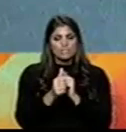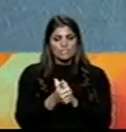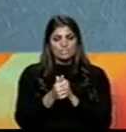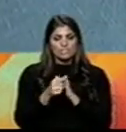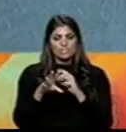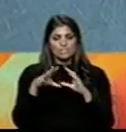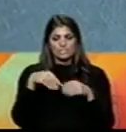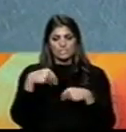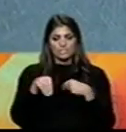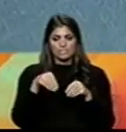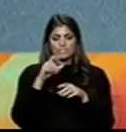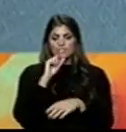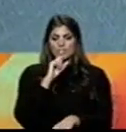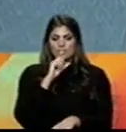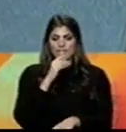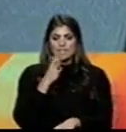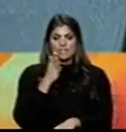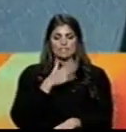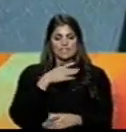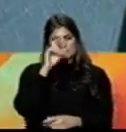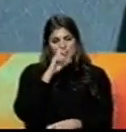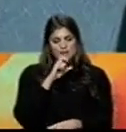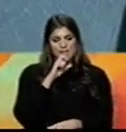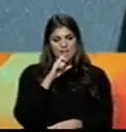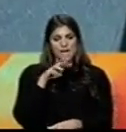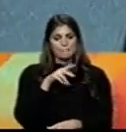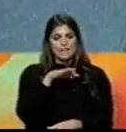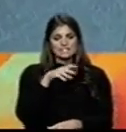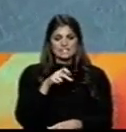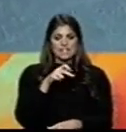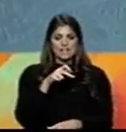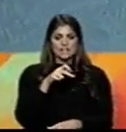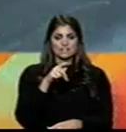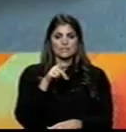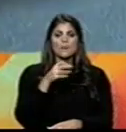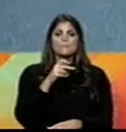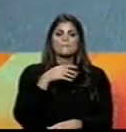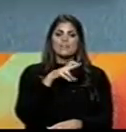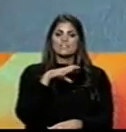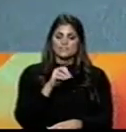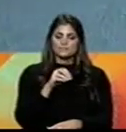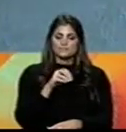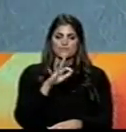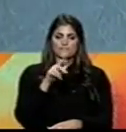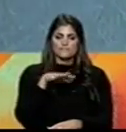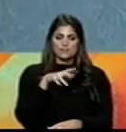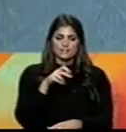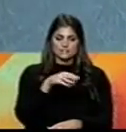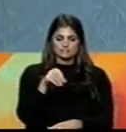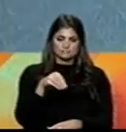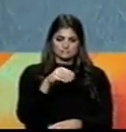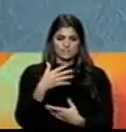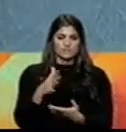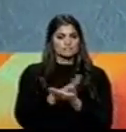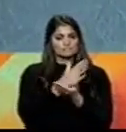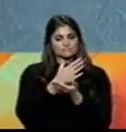perceber, Jorge? Faz estás a ver? Massa de padeiro, não? Pois, exatamente, normal. E é mesmo. Mais um bocadinho de farinha. E agora o que vou fazer? Vou dividir